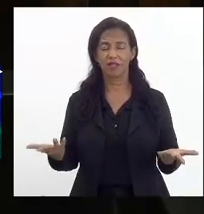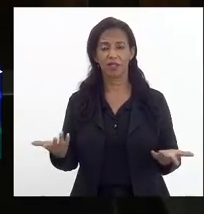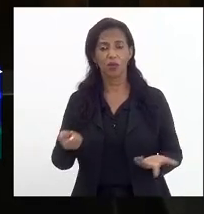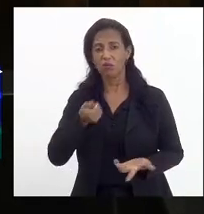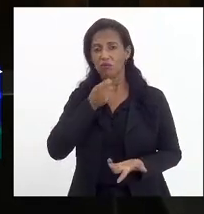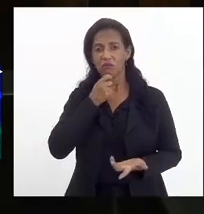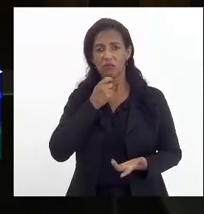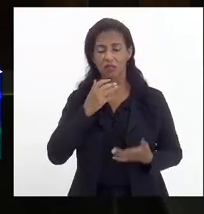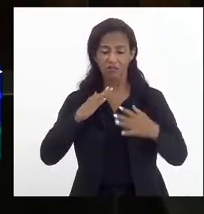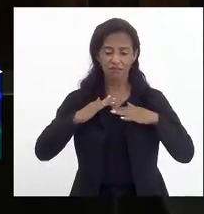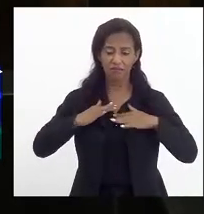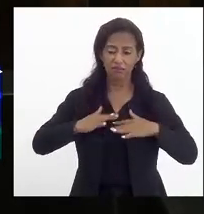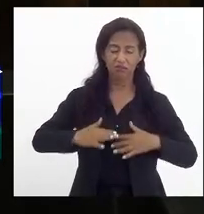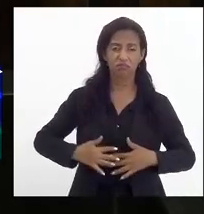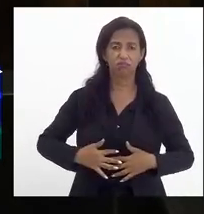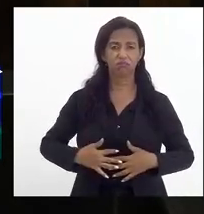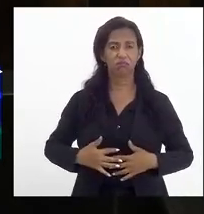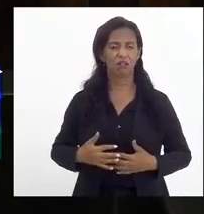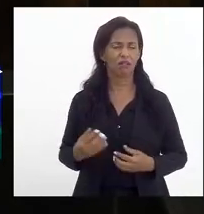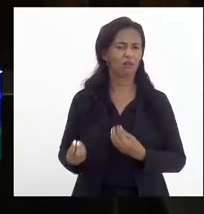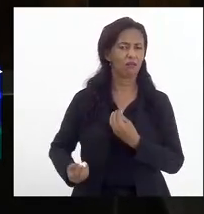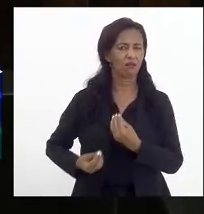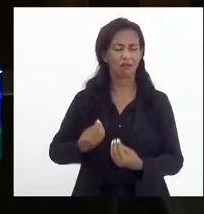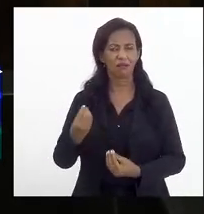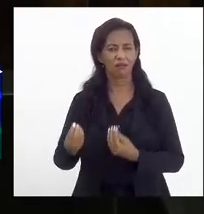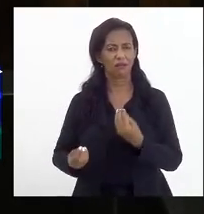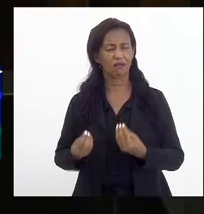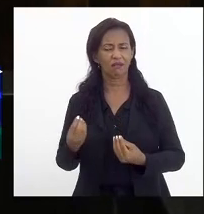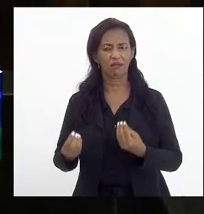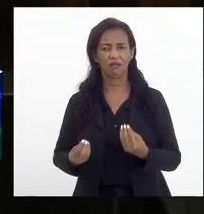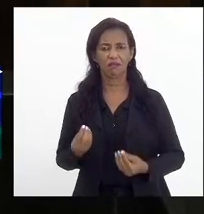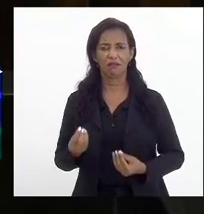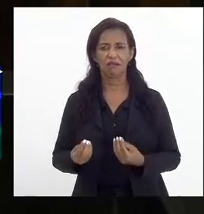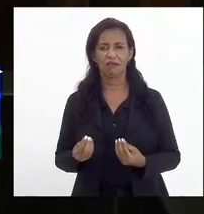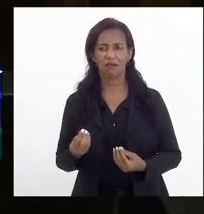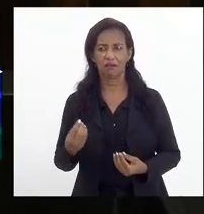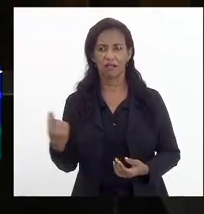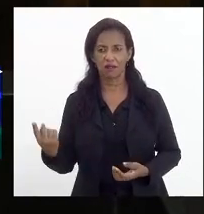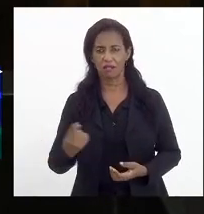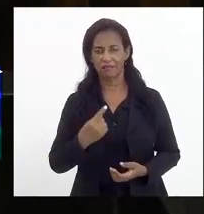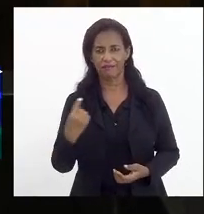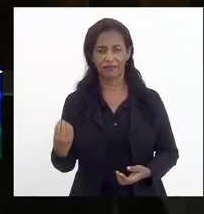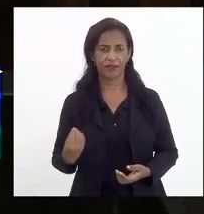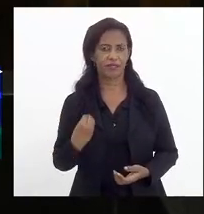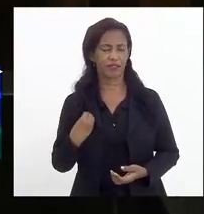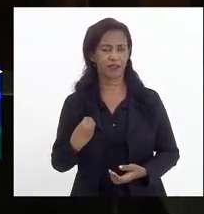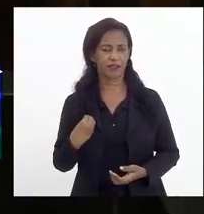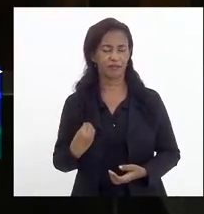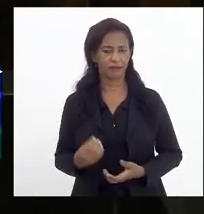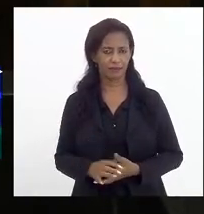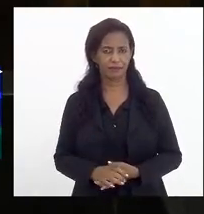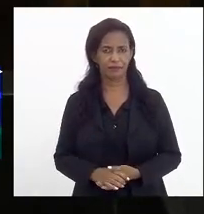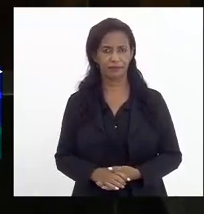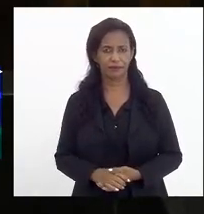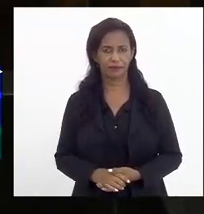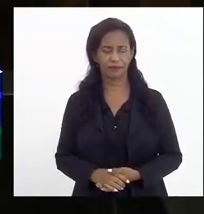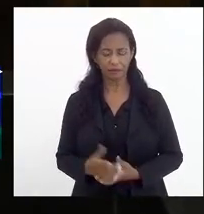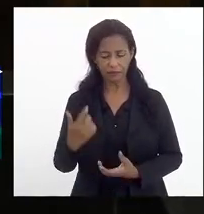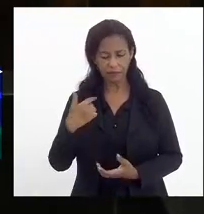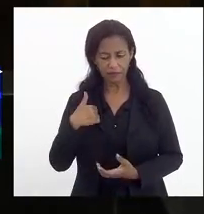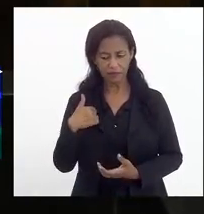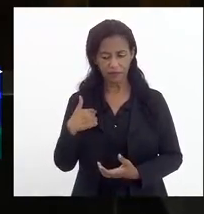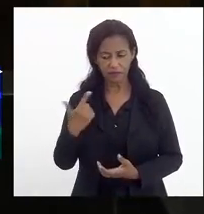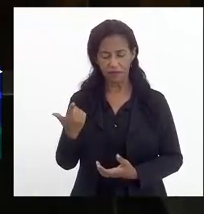desanimador o quadro que a gente Verifica o Oi e o